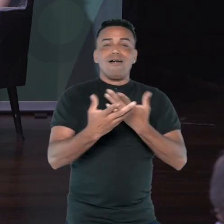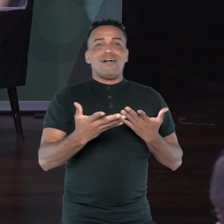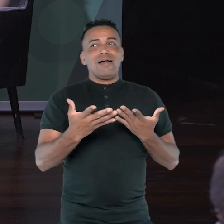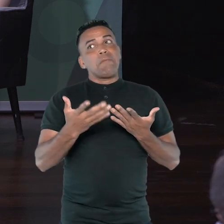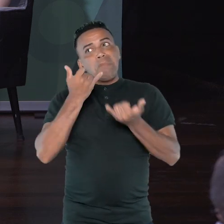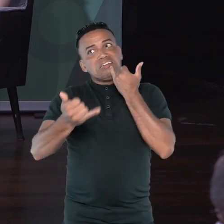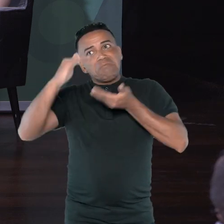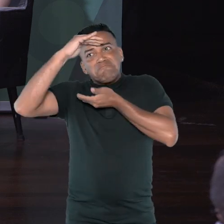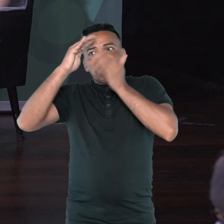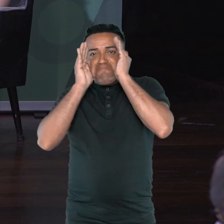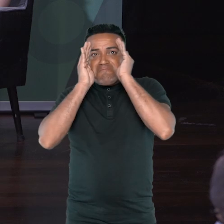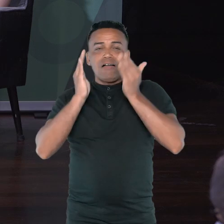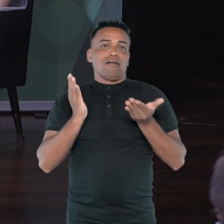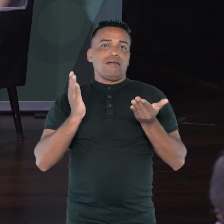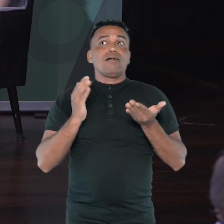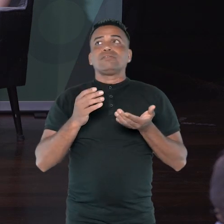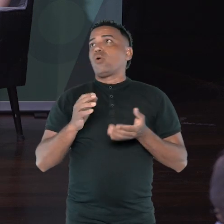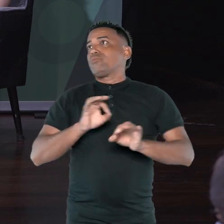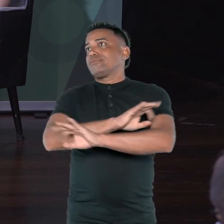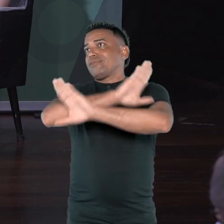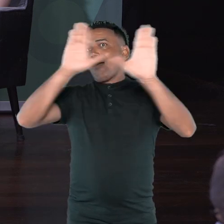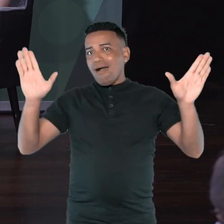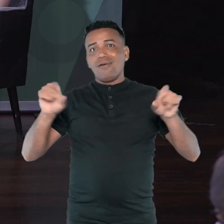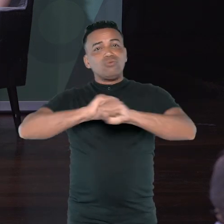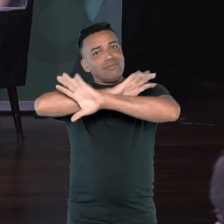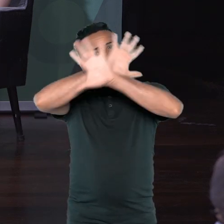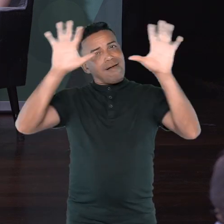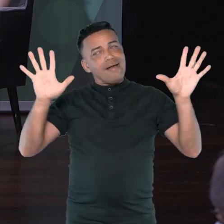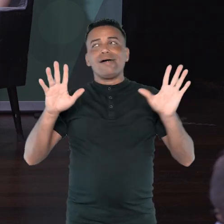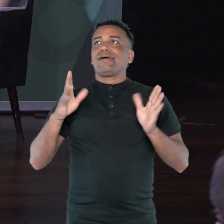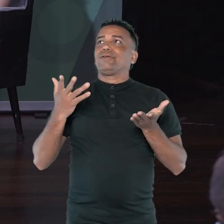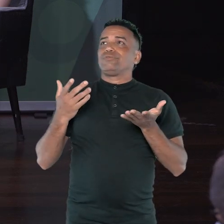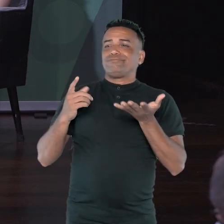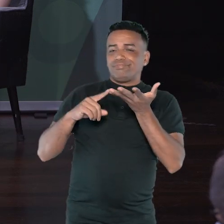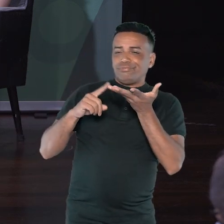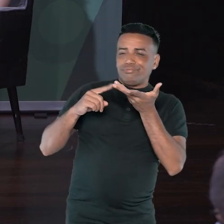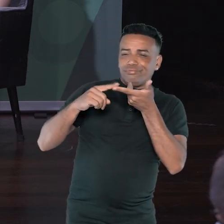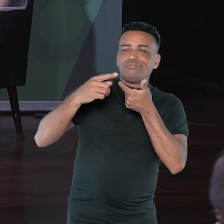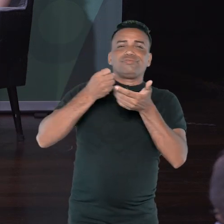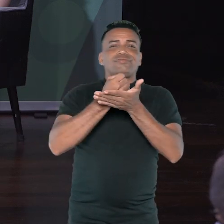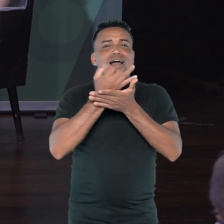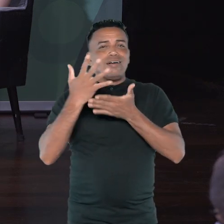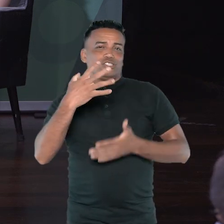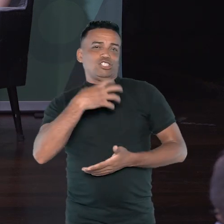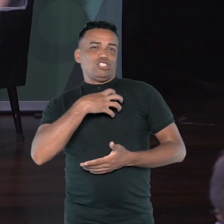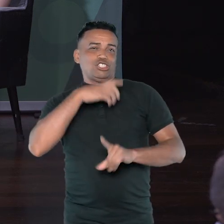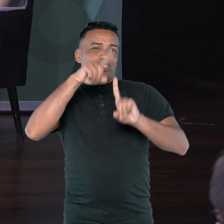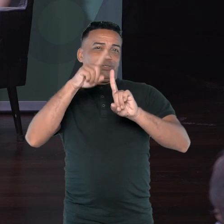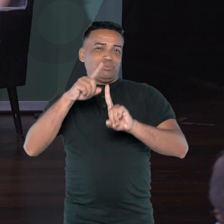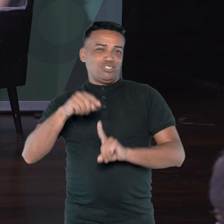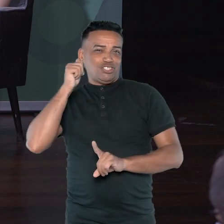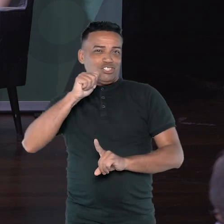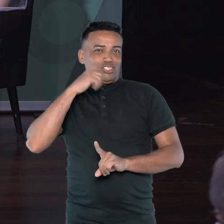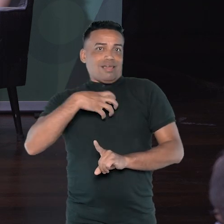provinciano. Assim como é óbvio dizer que são muitos e distintos os feminismos.